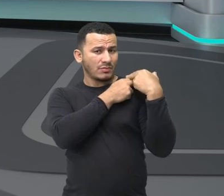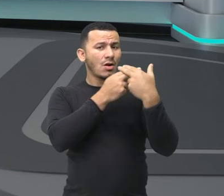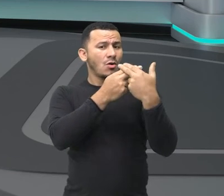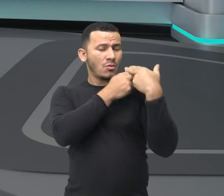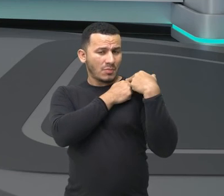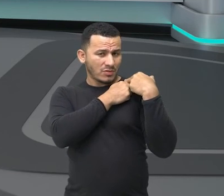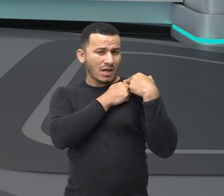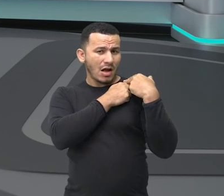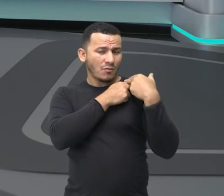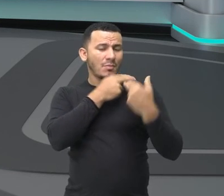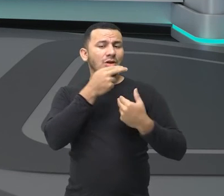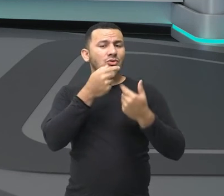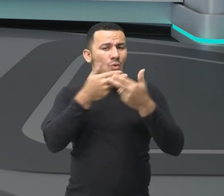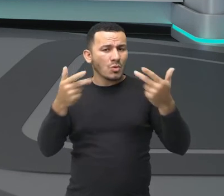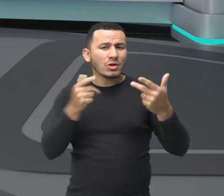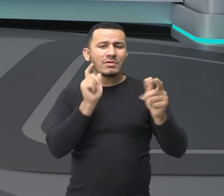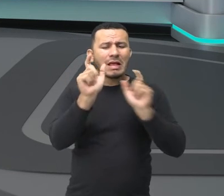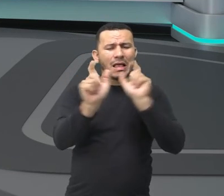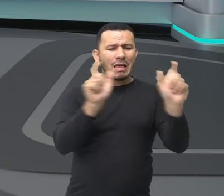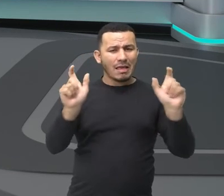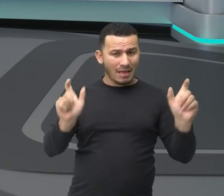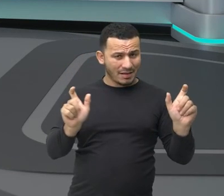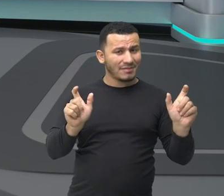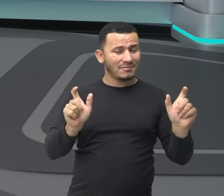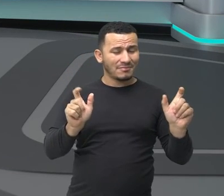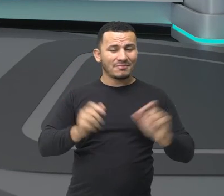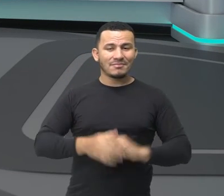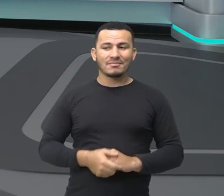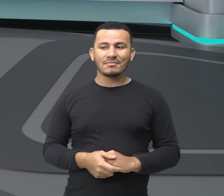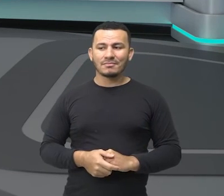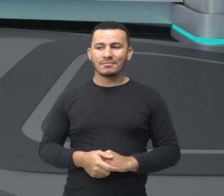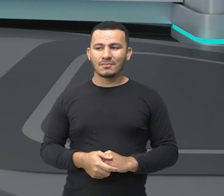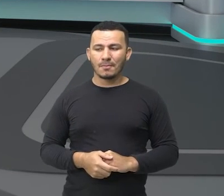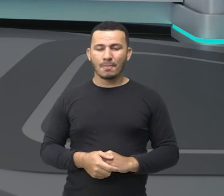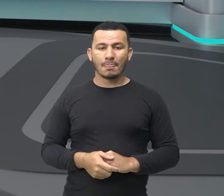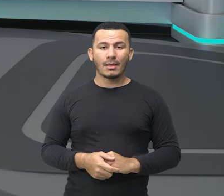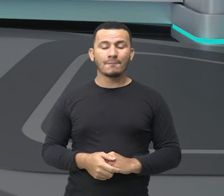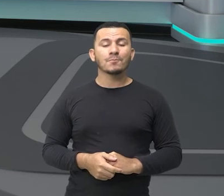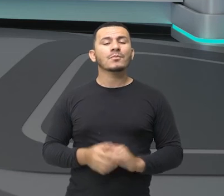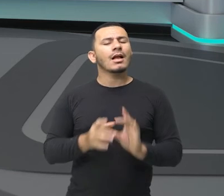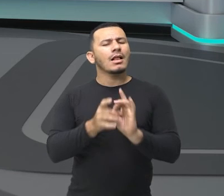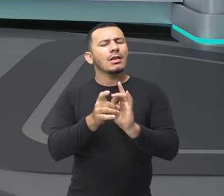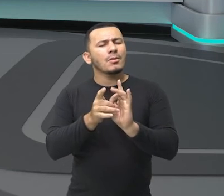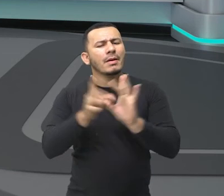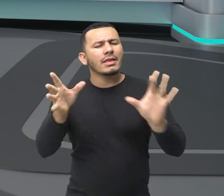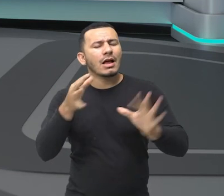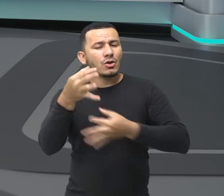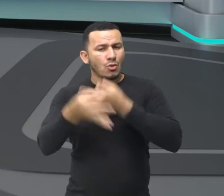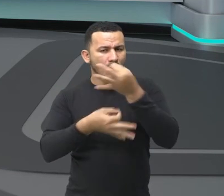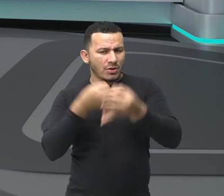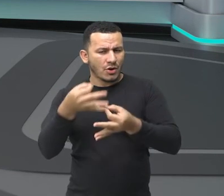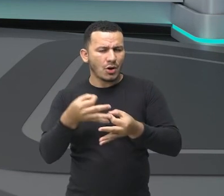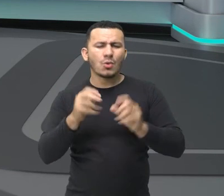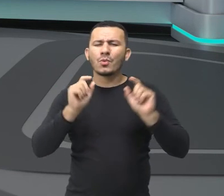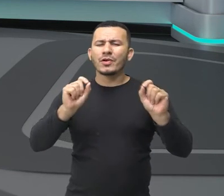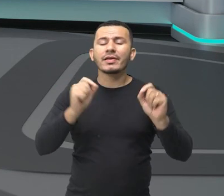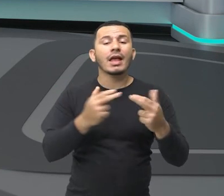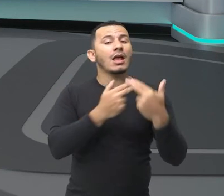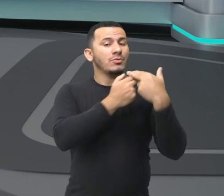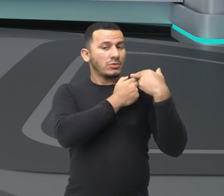tudo que você diz. Então, olha só a nossa próxima observação aqui. Liberdade de expressão é igual ao quê? A